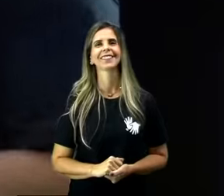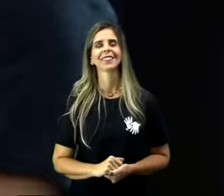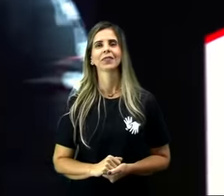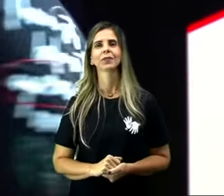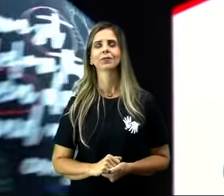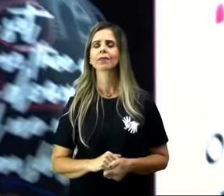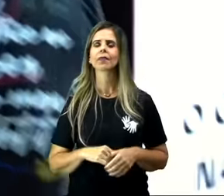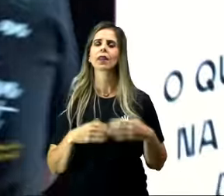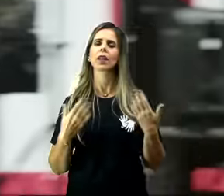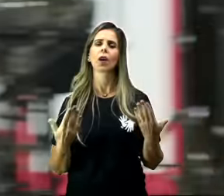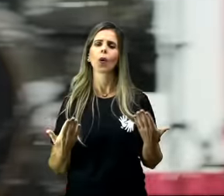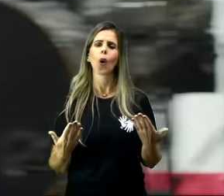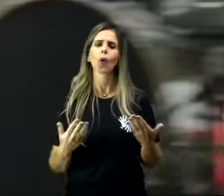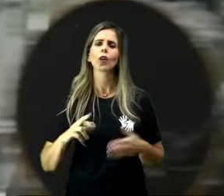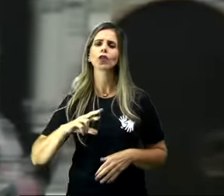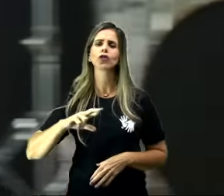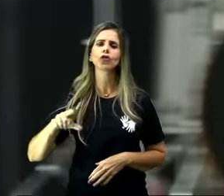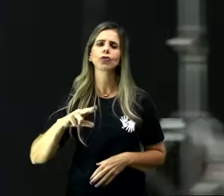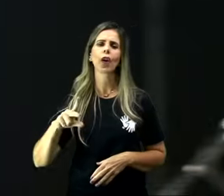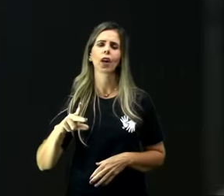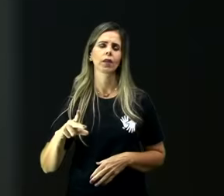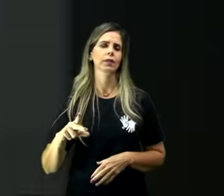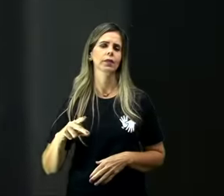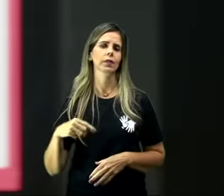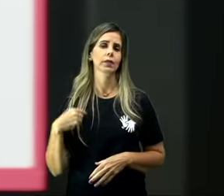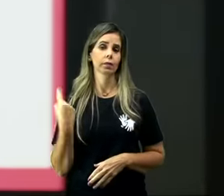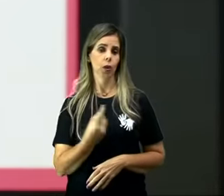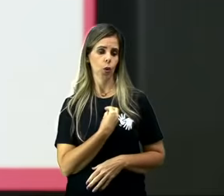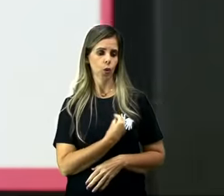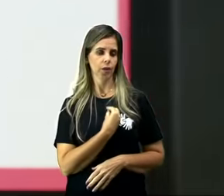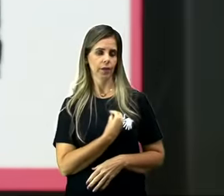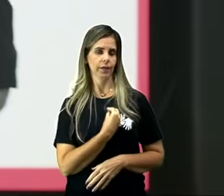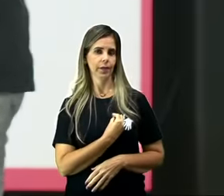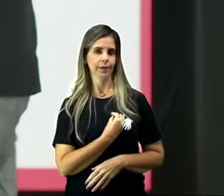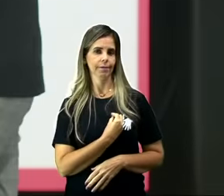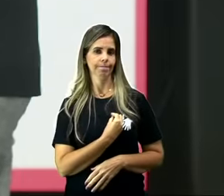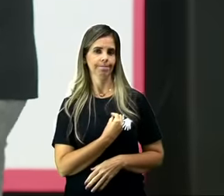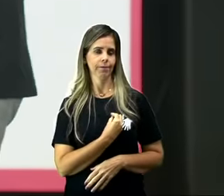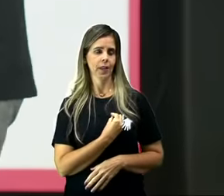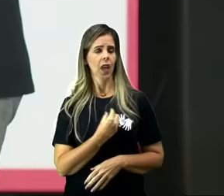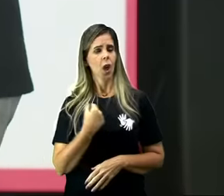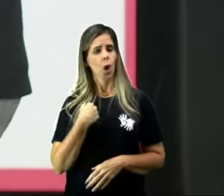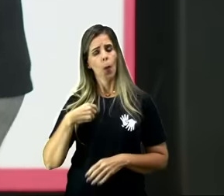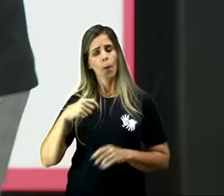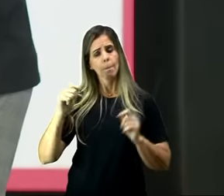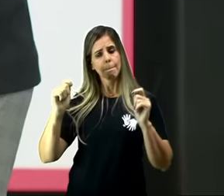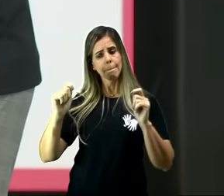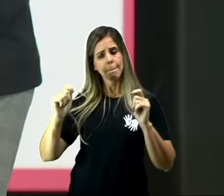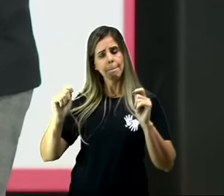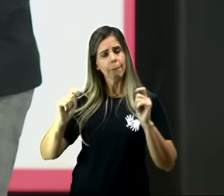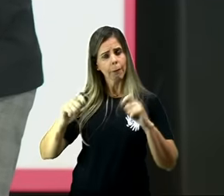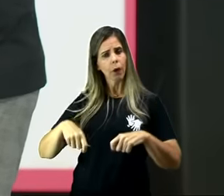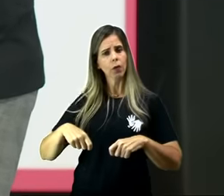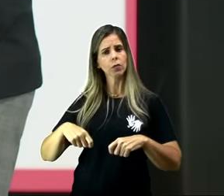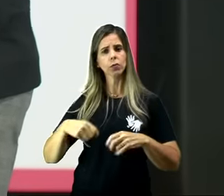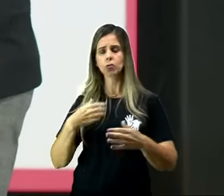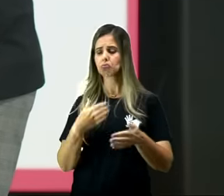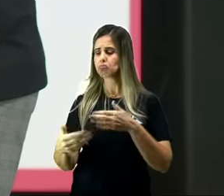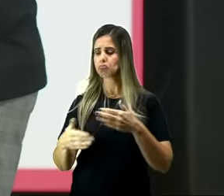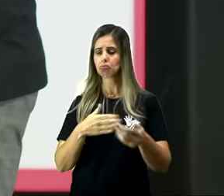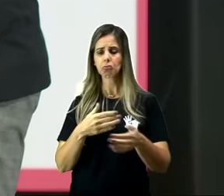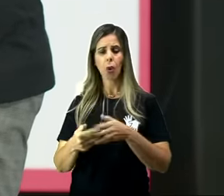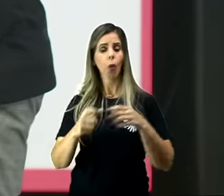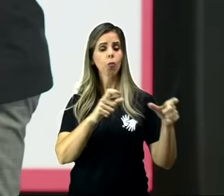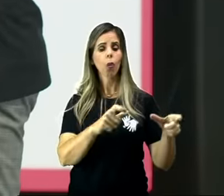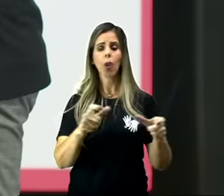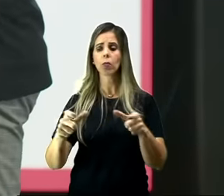O que vai fazer diferença na nossa jornada, então, não é a direção que eu tomo. Eu posso ir para qualquer lugar, desde que o lugar que Deus me chamou, ele diga assim, ó, eu